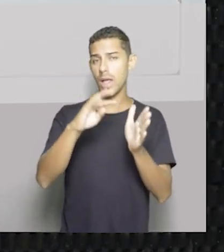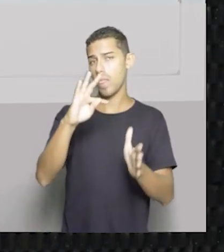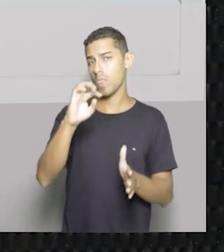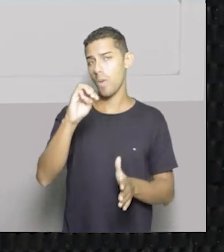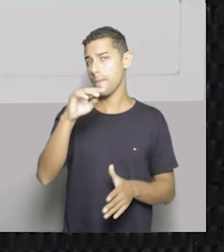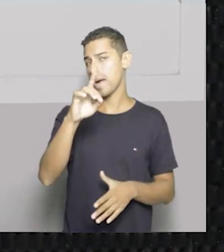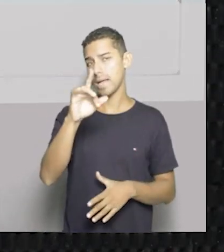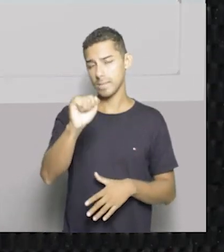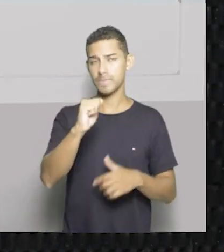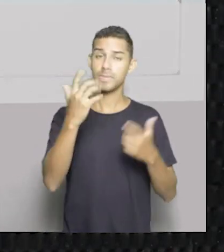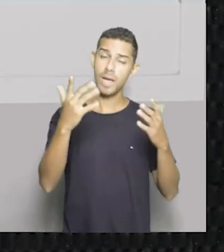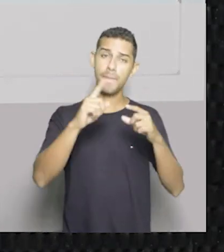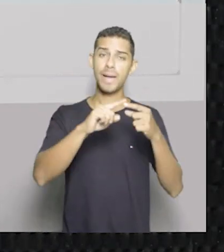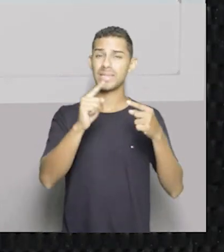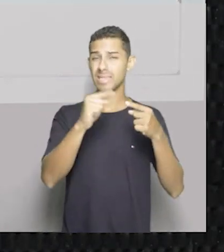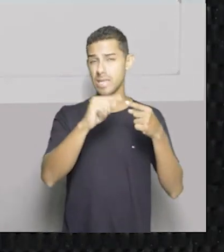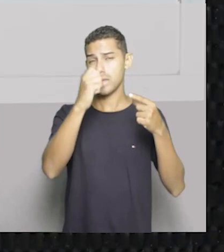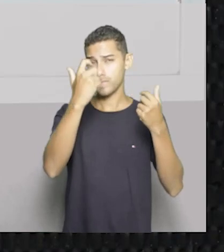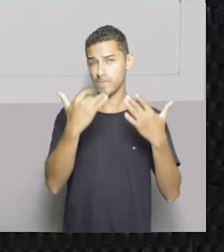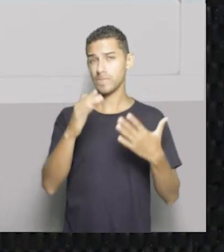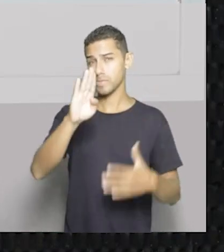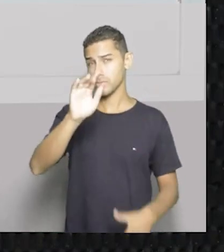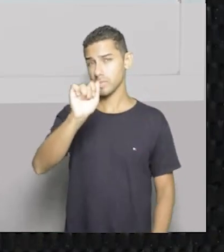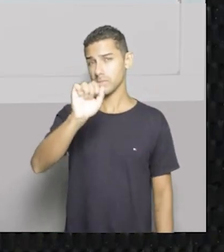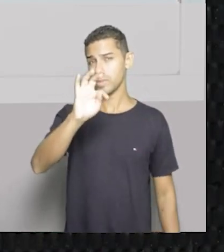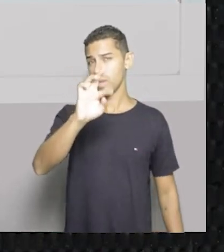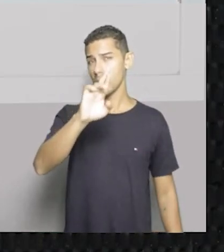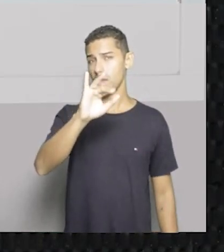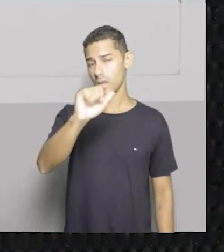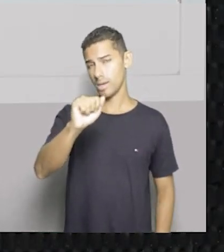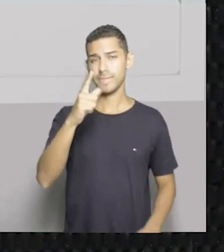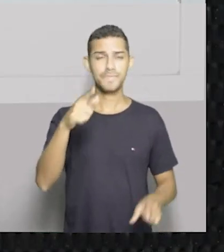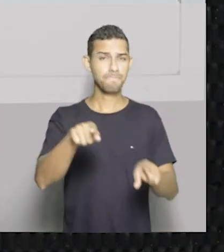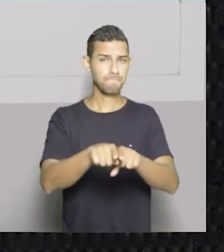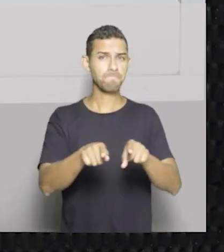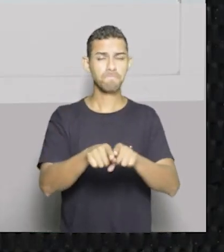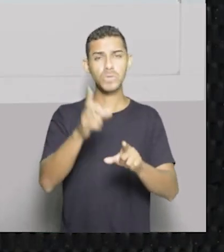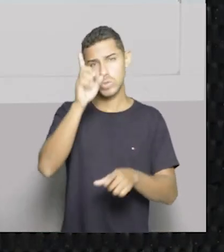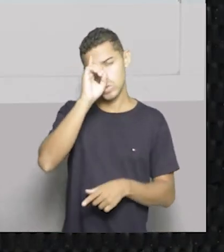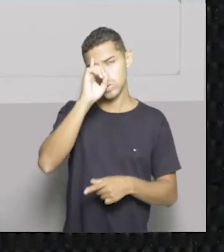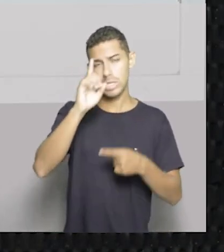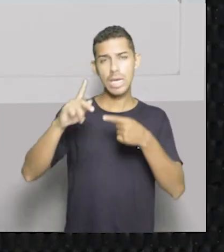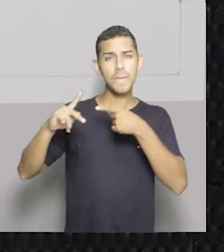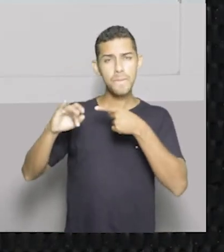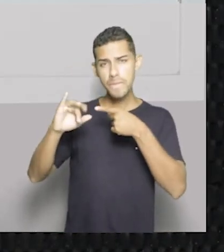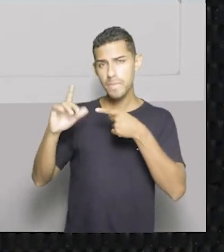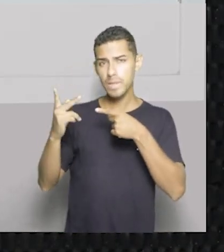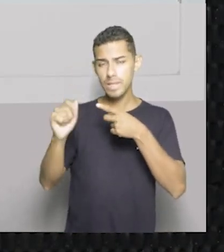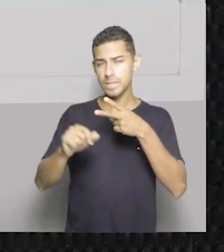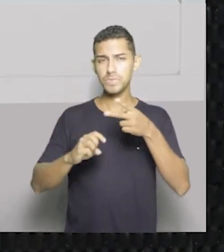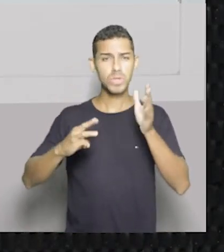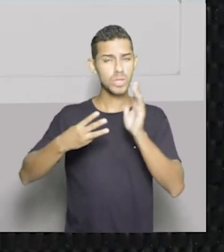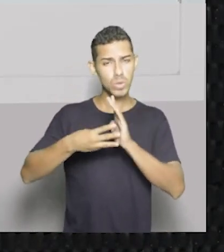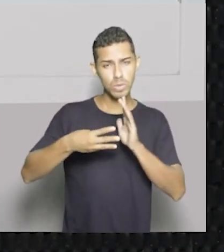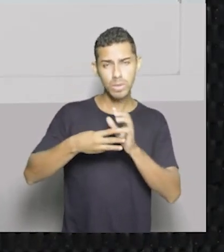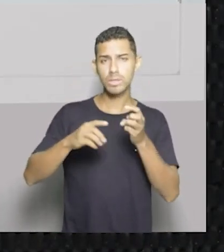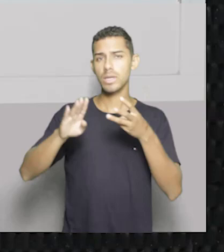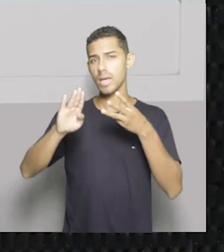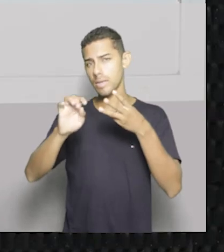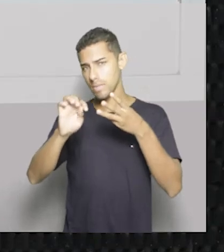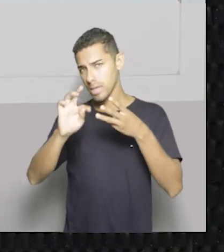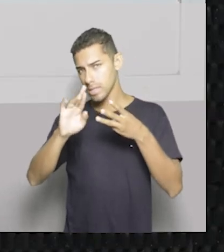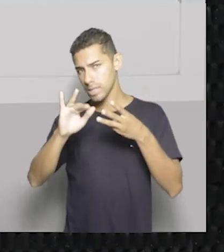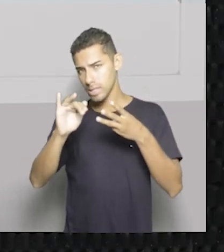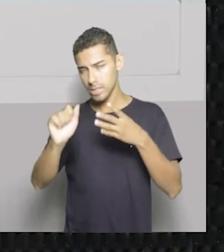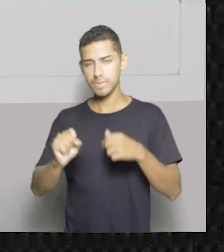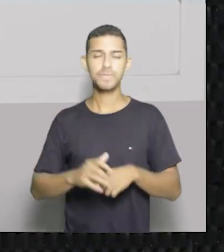fala de uma bateria, tá? Mas os exemplos de geradores do nosso dia a dia são pilhas, são tomadas, são baterias.